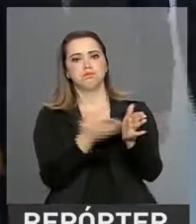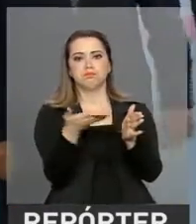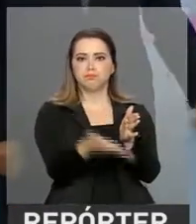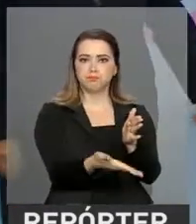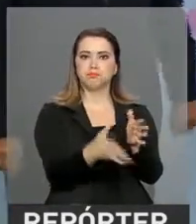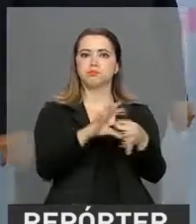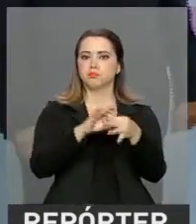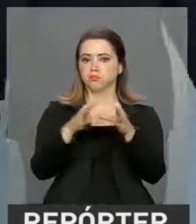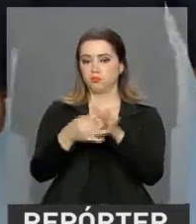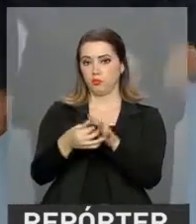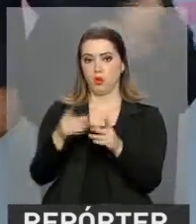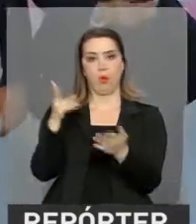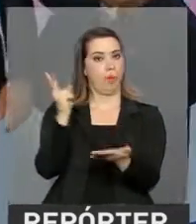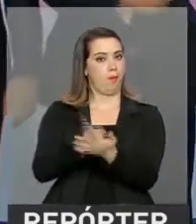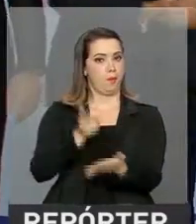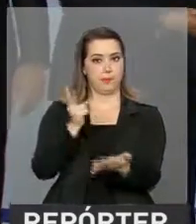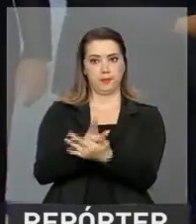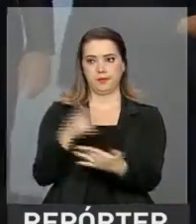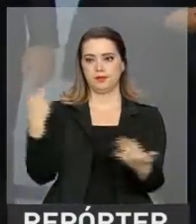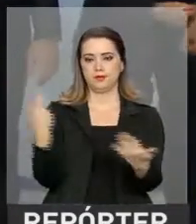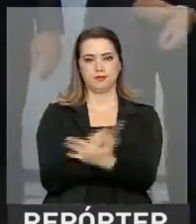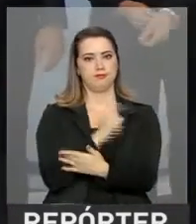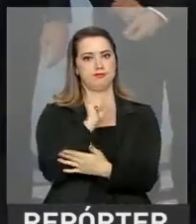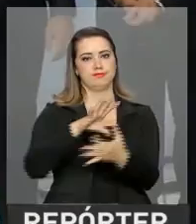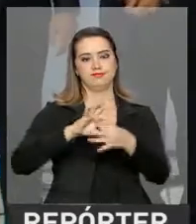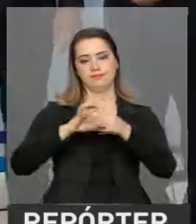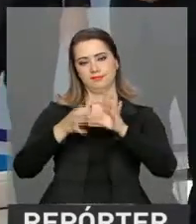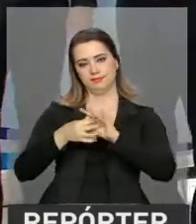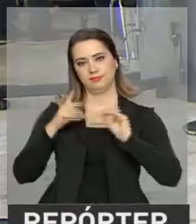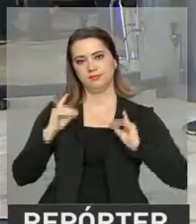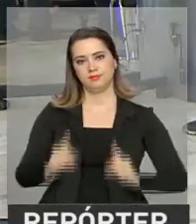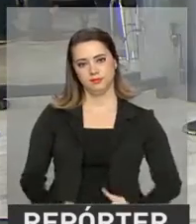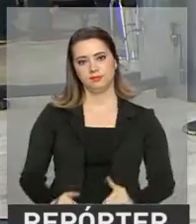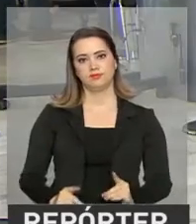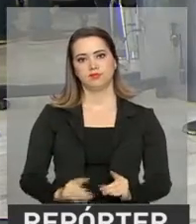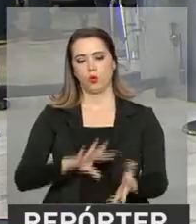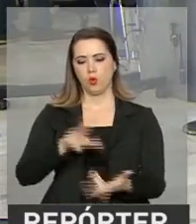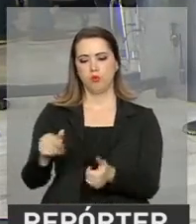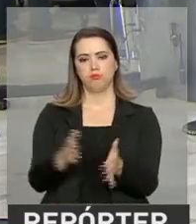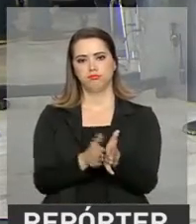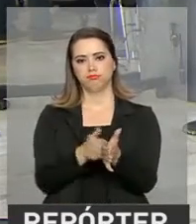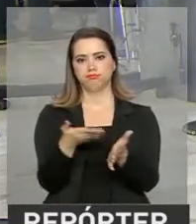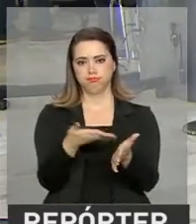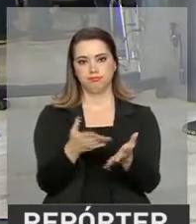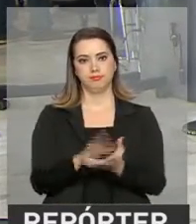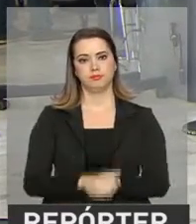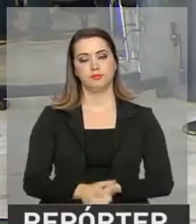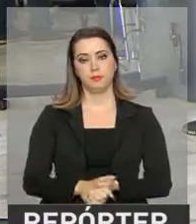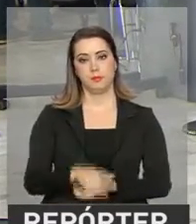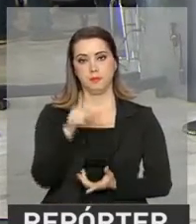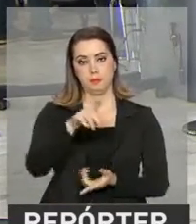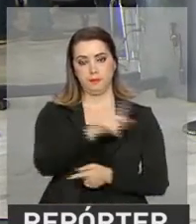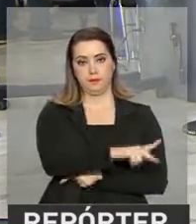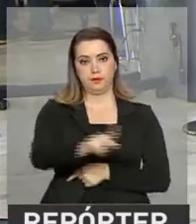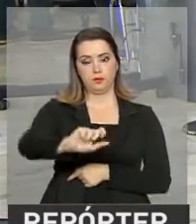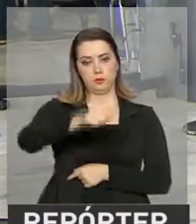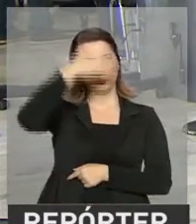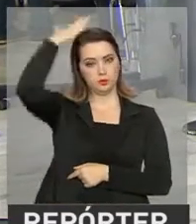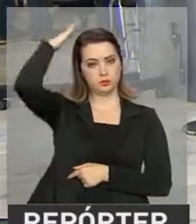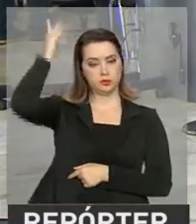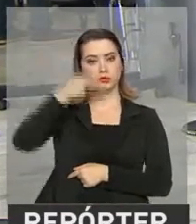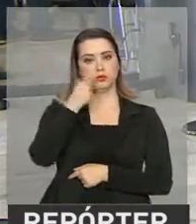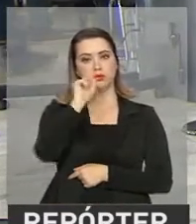jogos olímpicos o mesmo deve ocorrer com os jogos paralímpicos o presidente em exercício disse que esteja na condição que